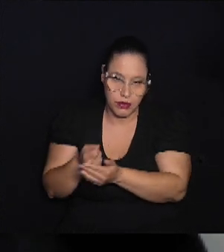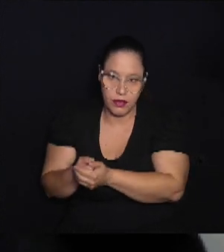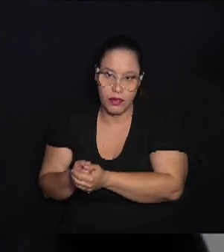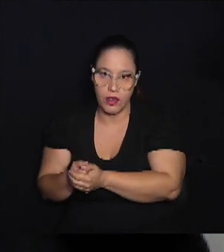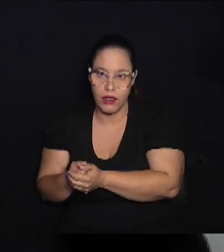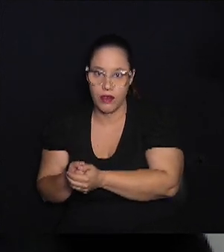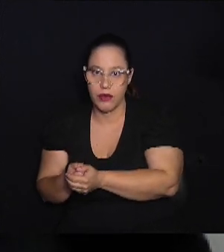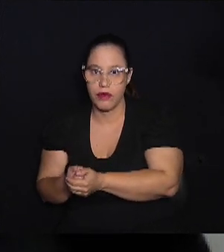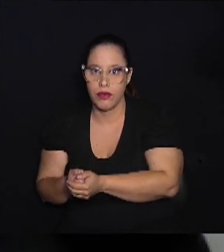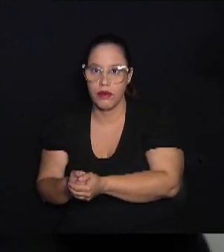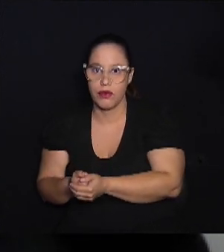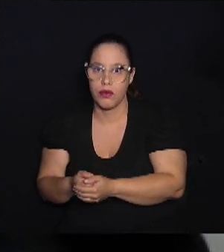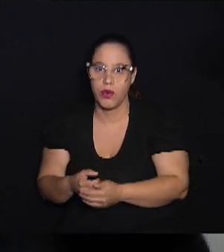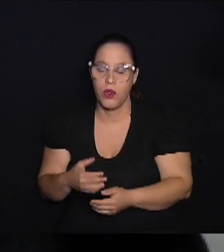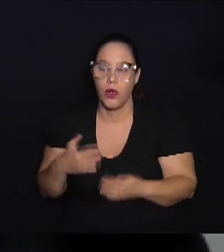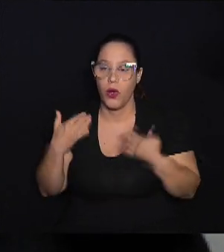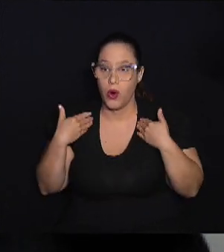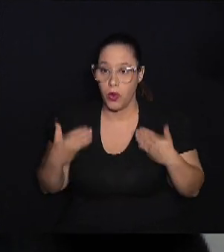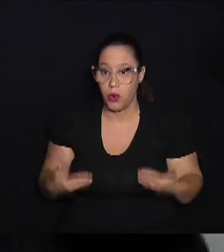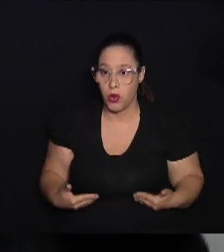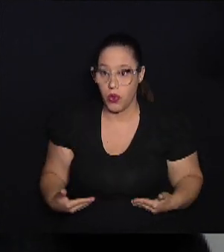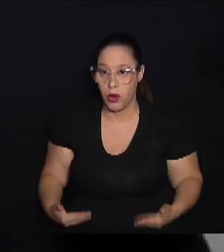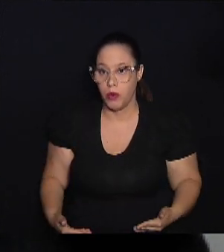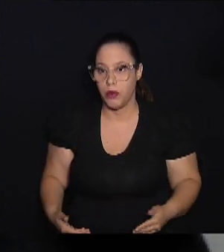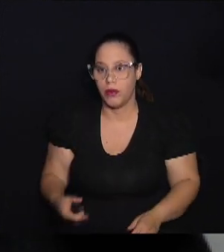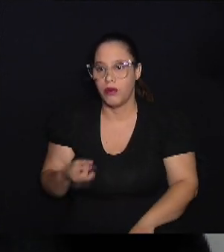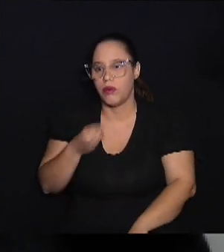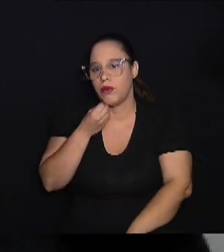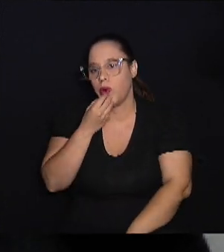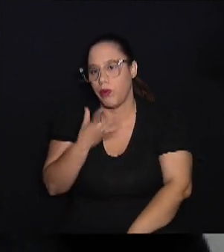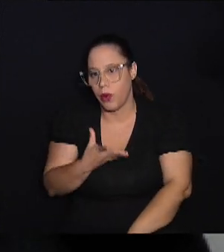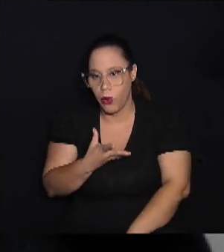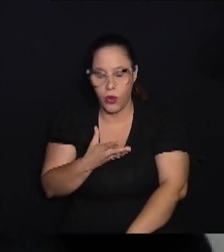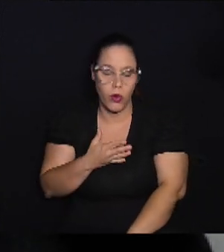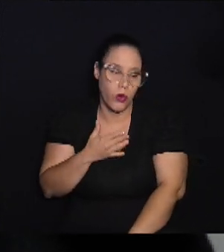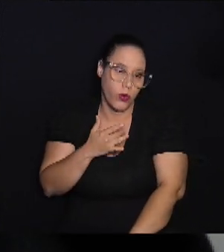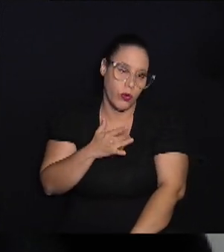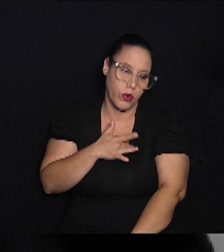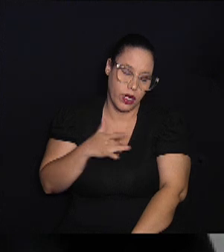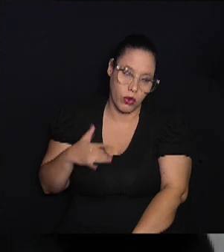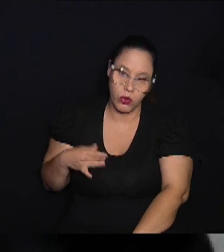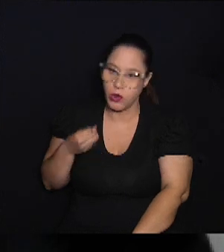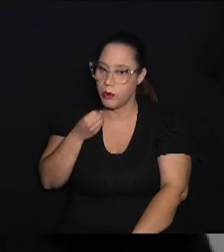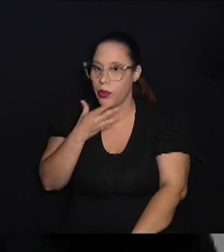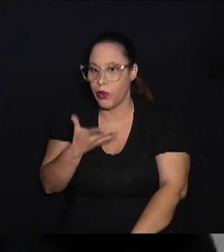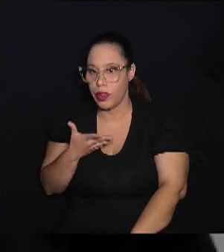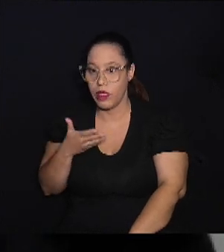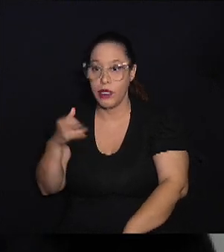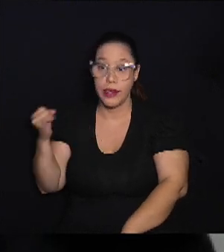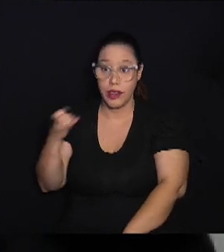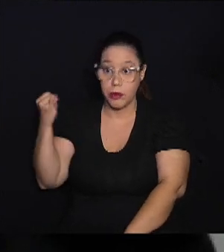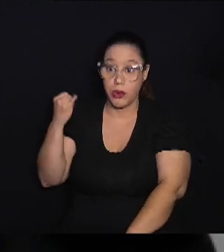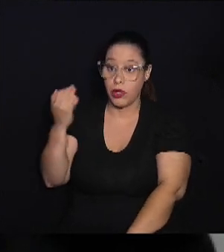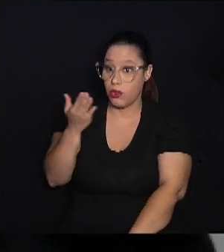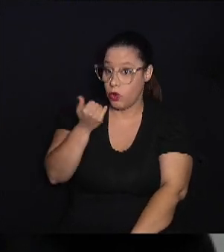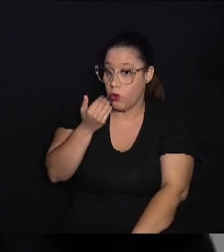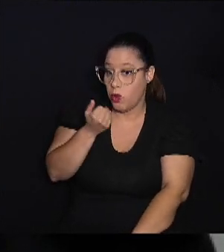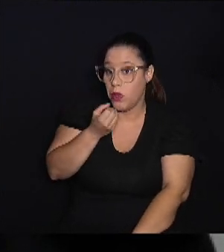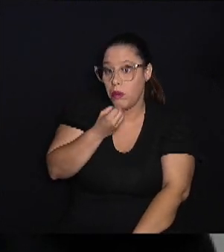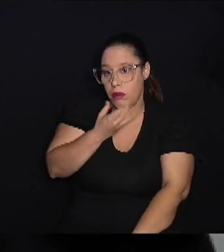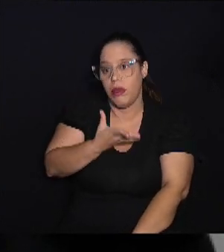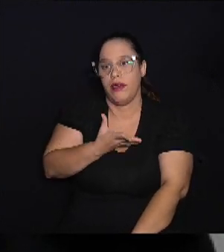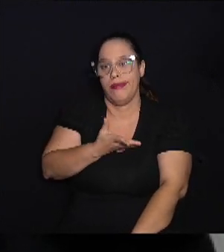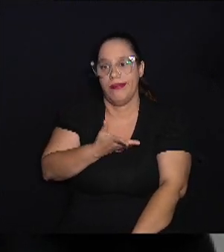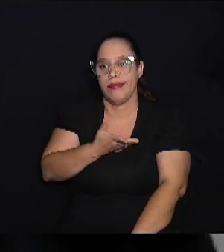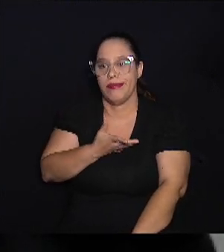quer cultivar se você quer colher um corpo saudável, é importante que você cultive hábitos saudáveis para